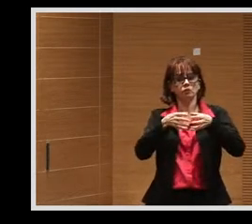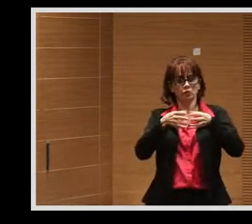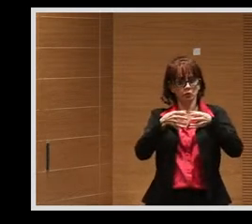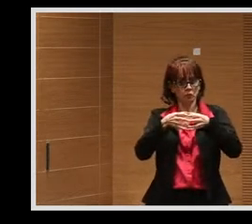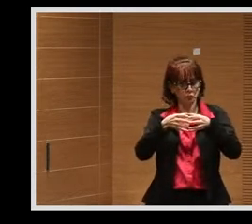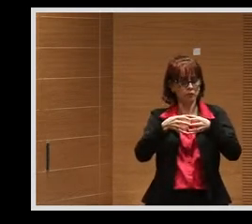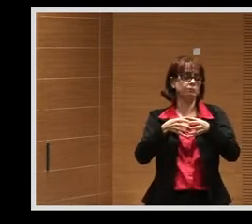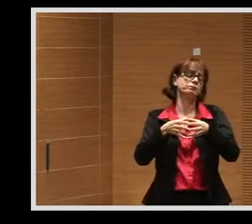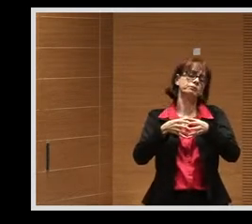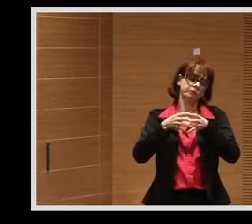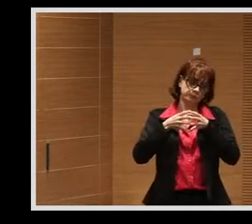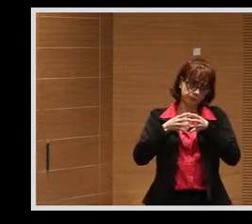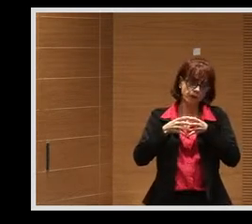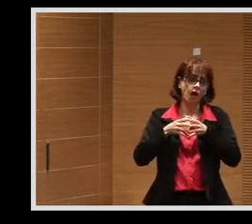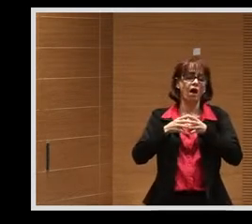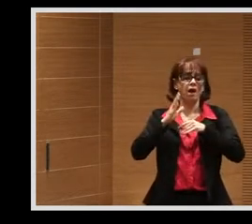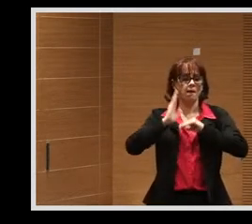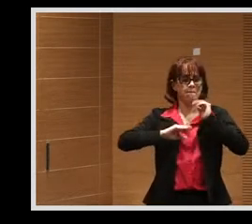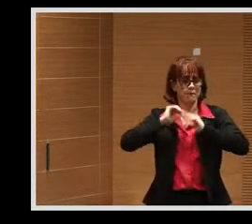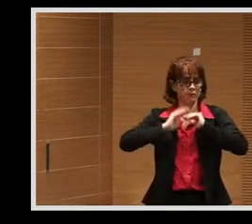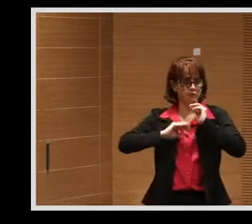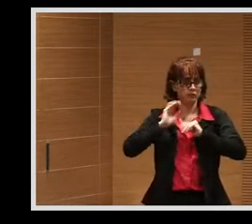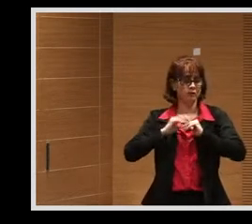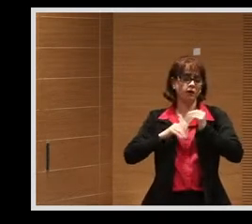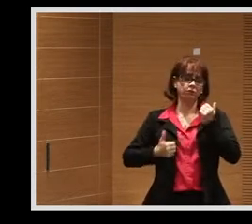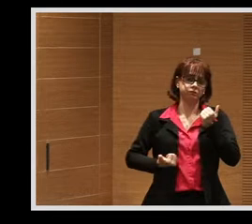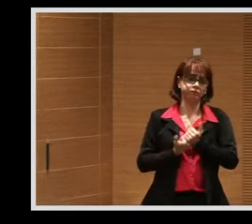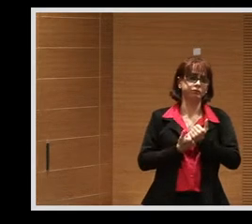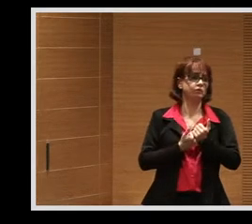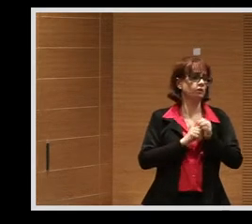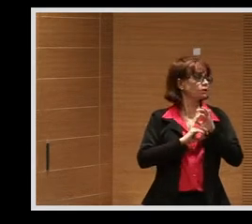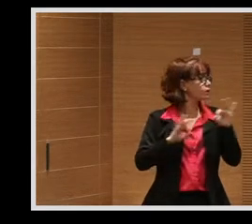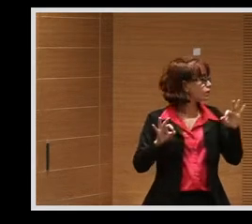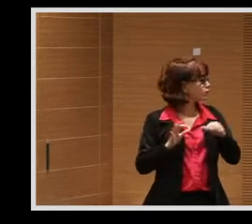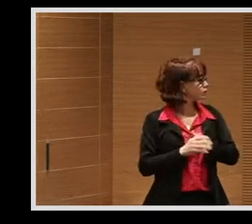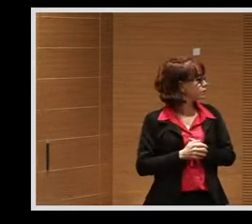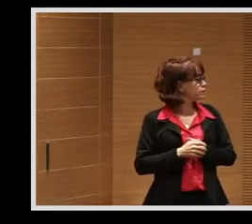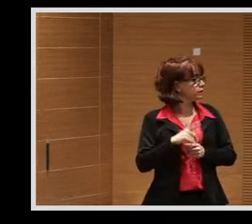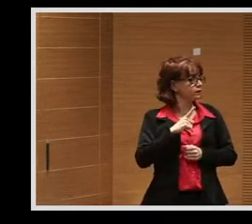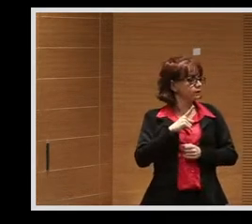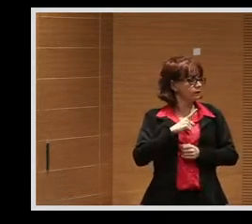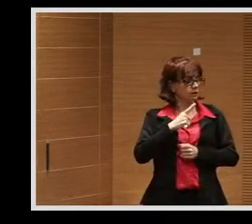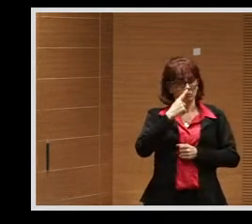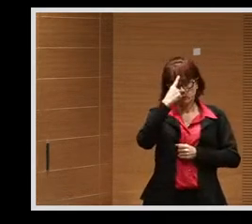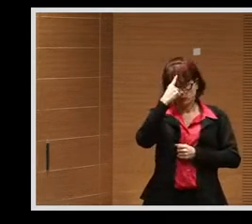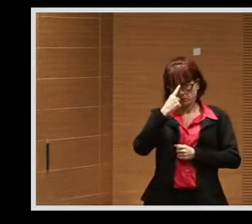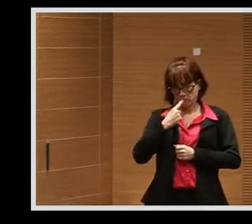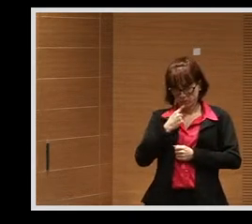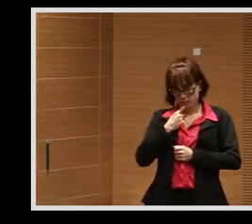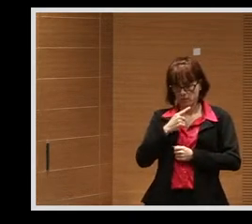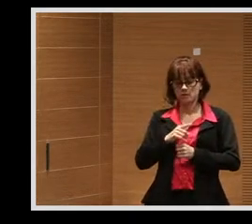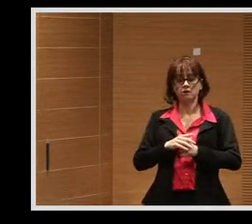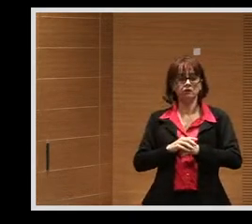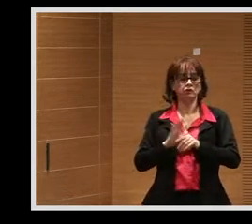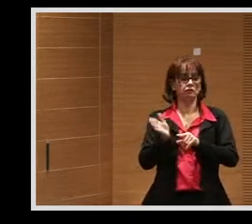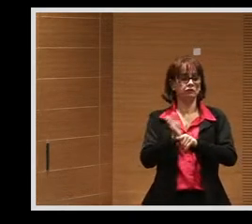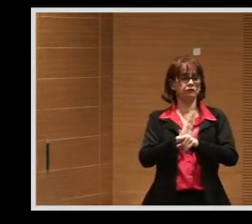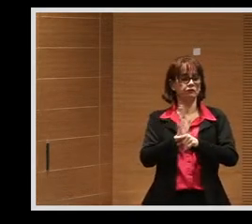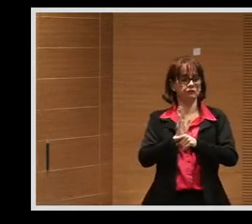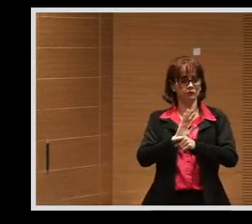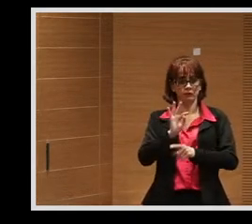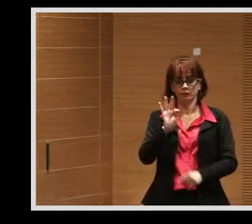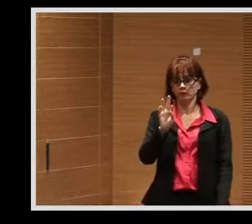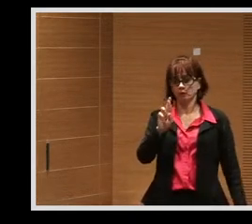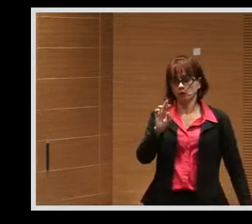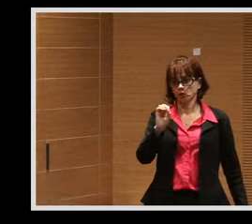também nesses tempos, a imagem do Tropa de Elite 2. Tem uma cena que o Capitão Nascimento está lá na Assembleia e ele fala uma